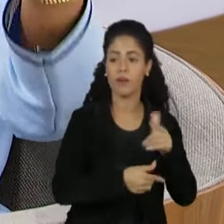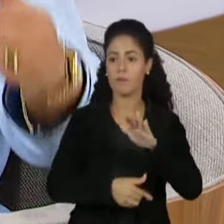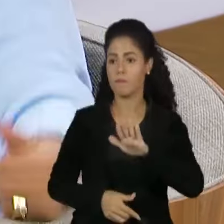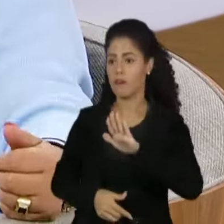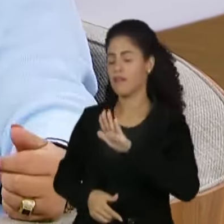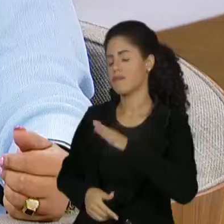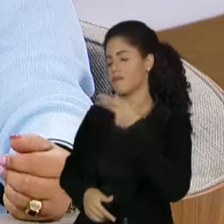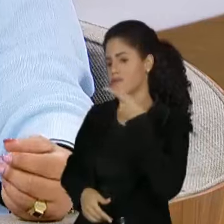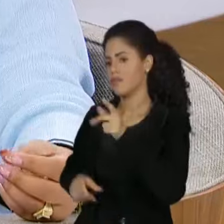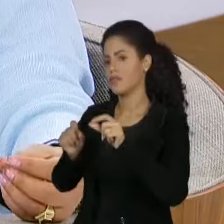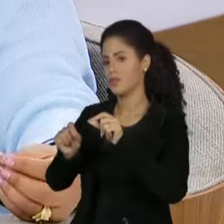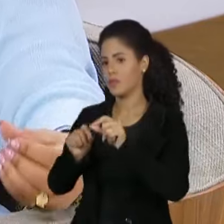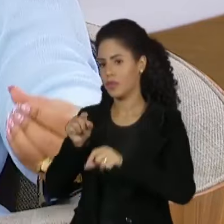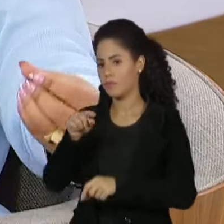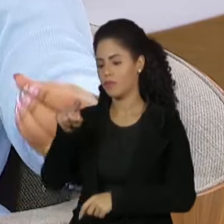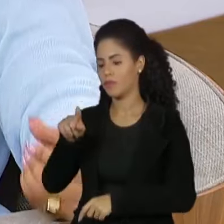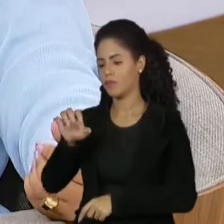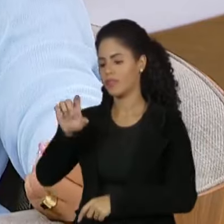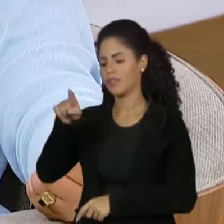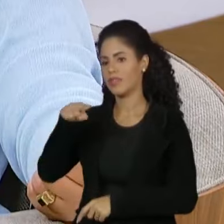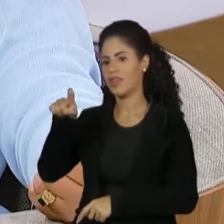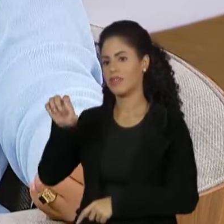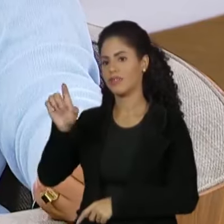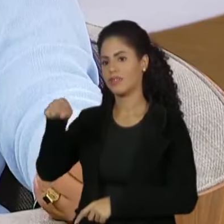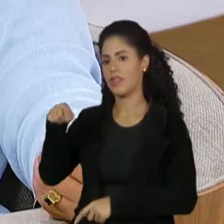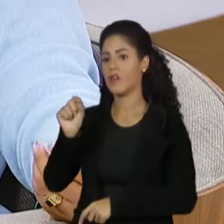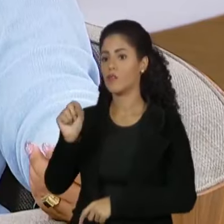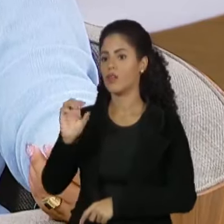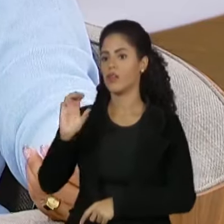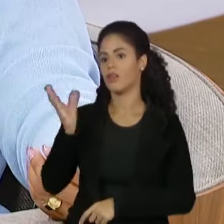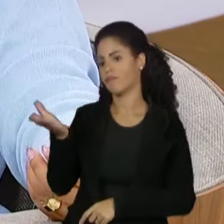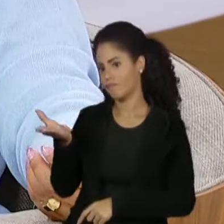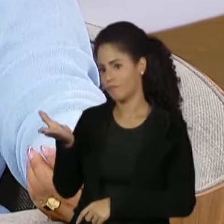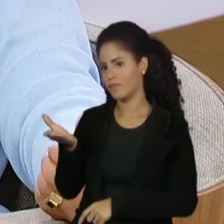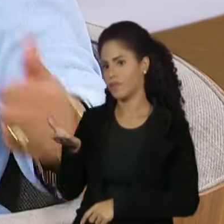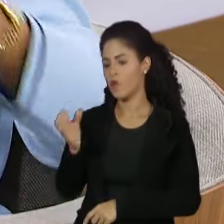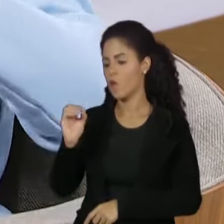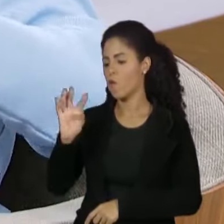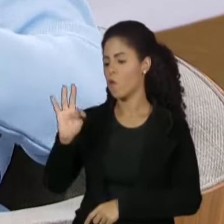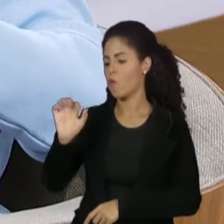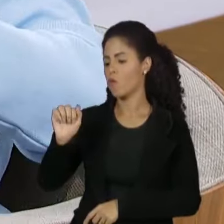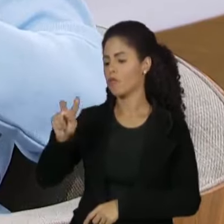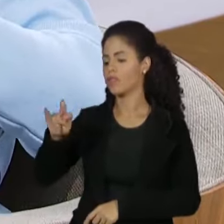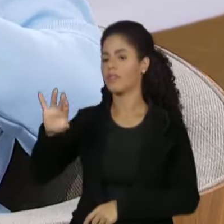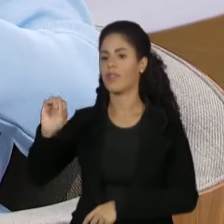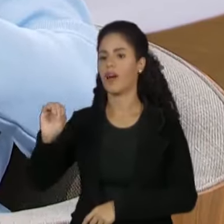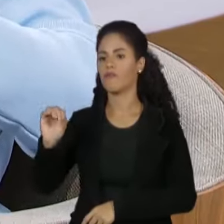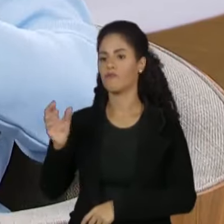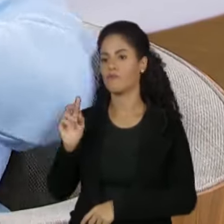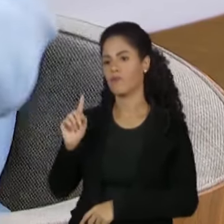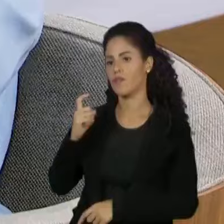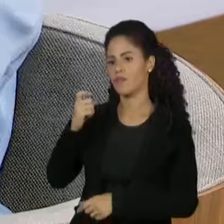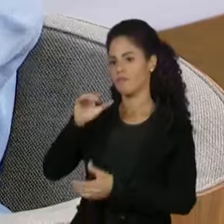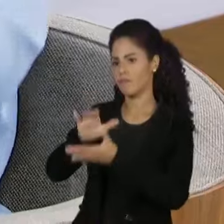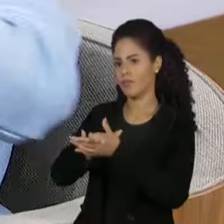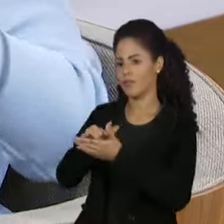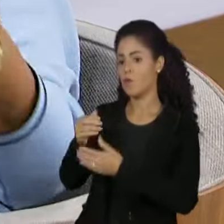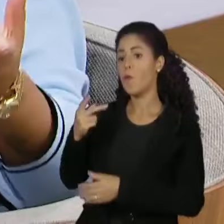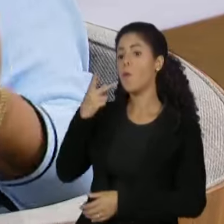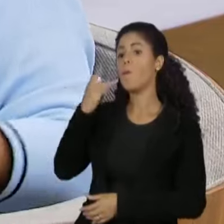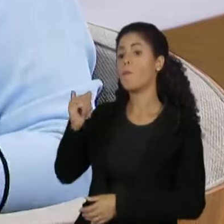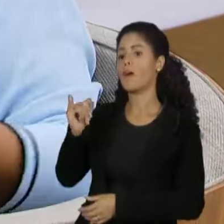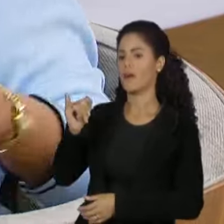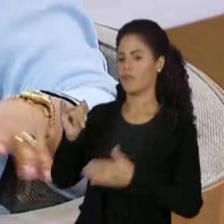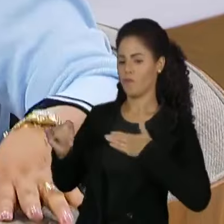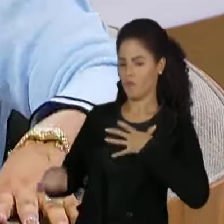aqui para o Zezé, o Otávio foi um grande parceiro. Quando eu precisei trabalhar e o Fran foi